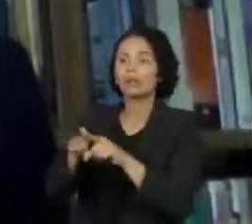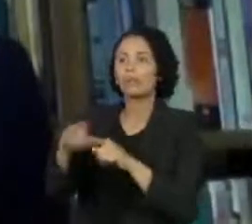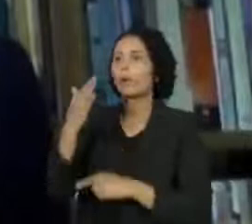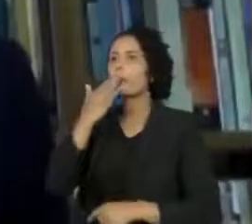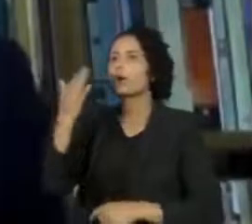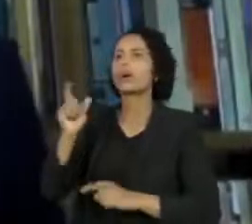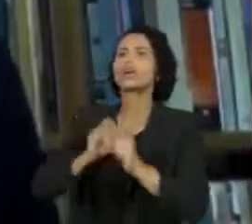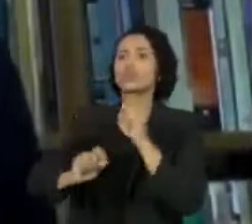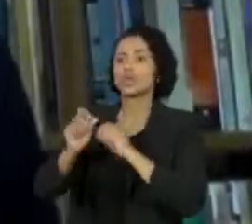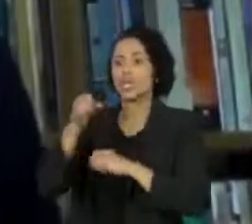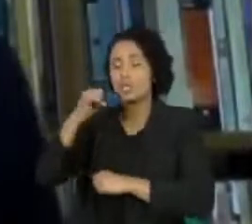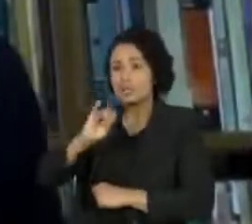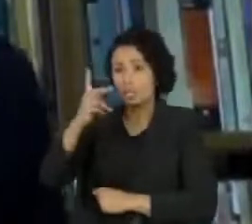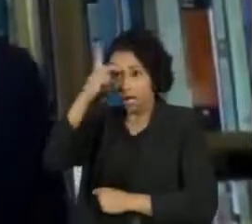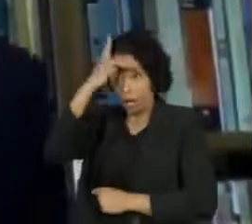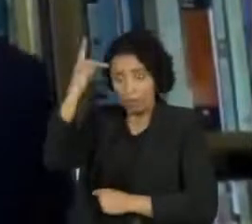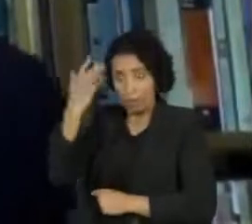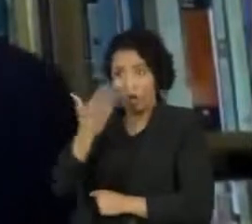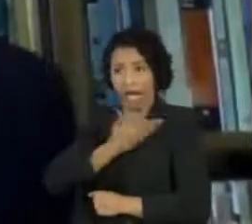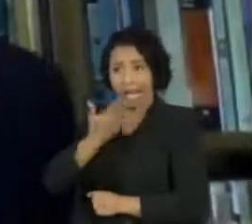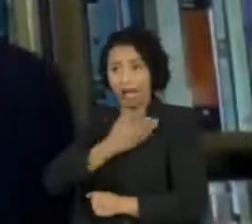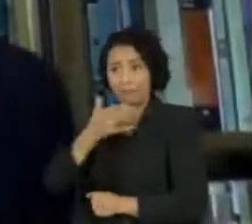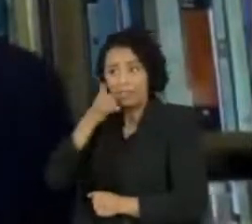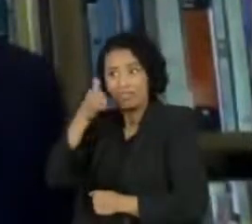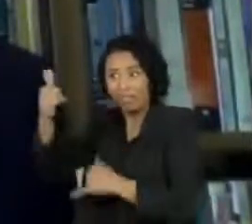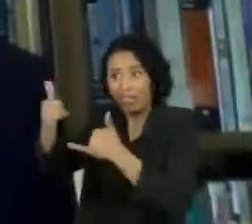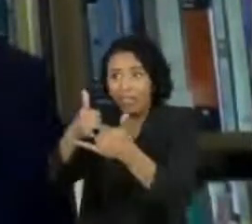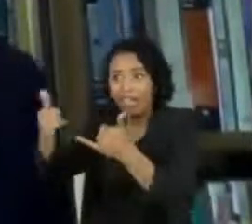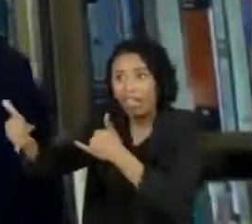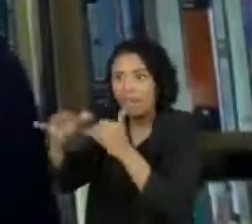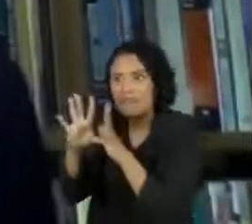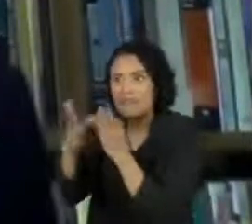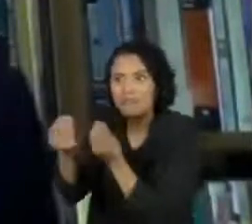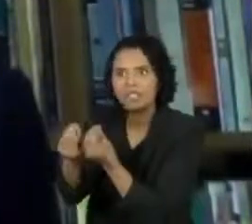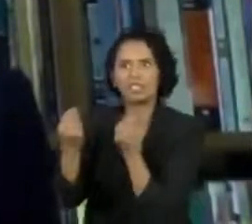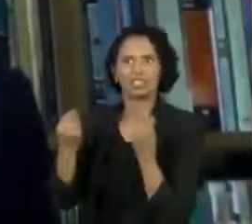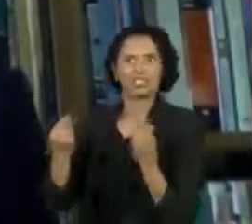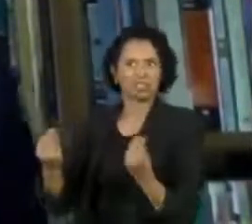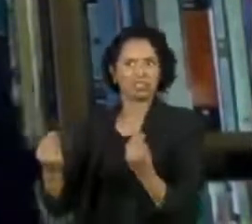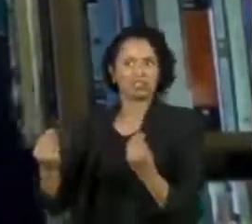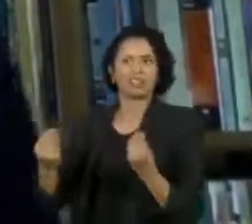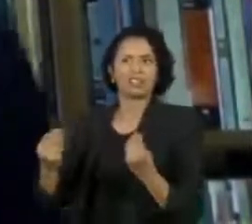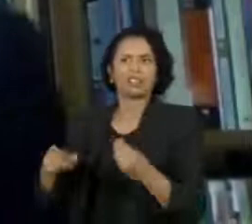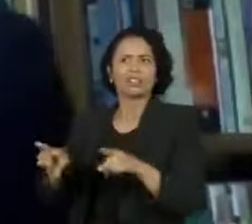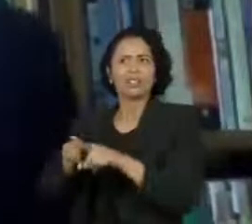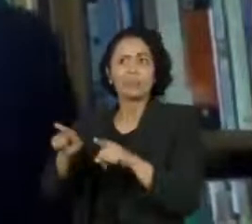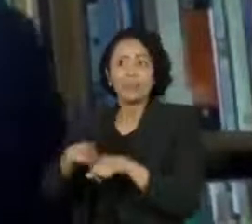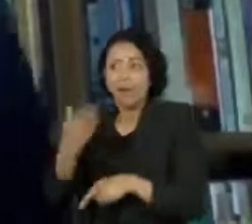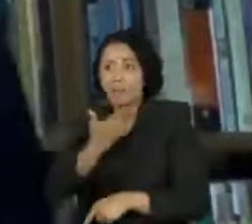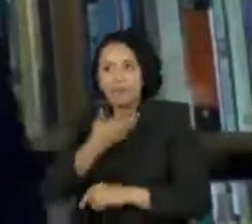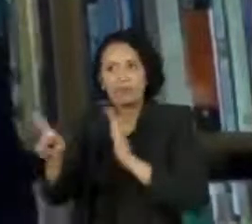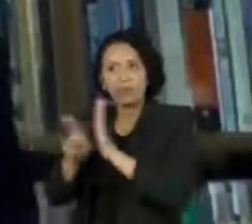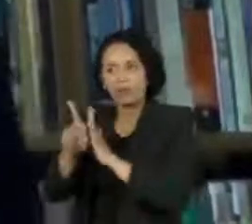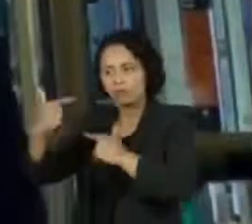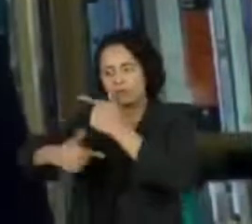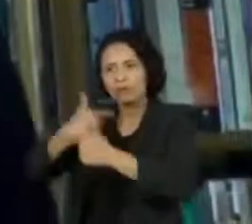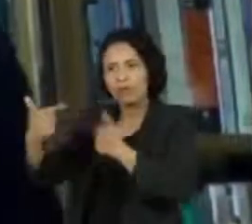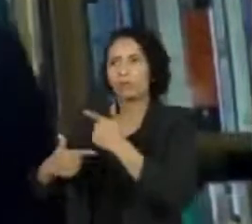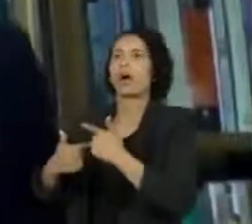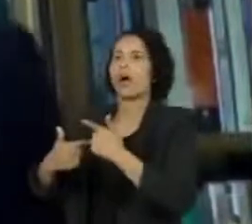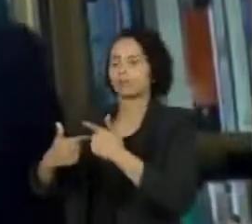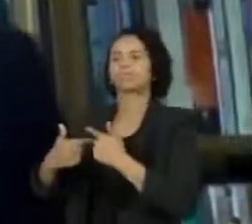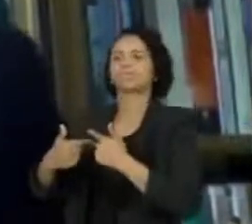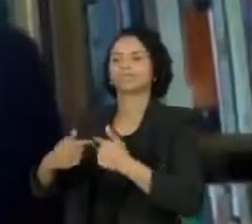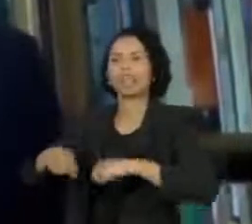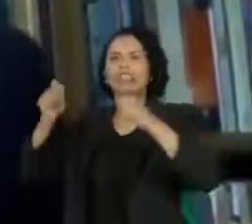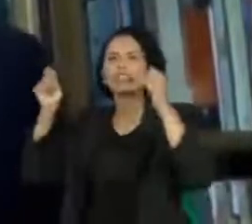forem conectados, né, contatados, ligou para um parente, para um amigo, para um colega de trabalho, também denunciar